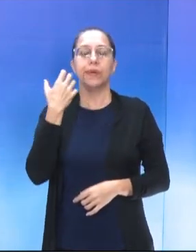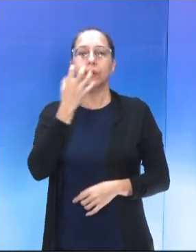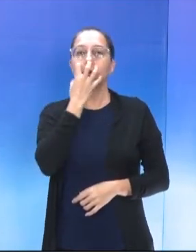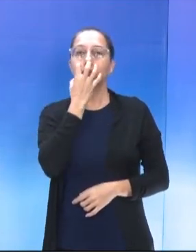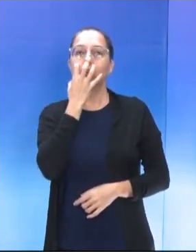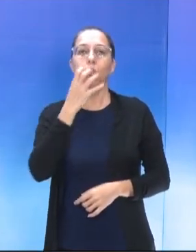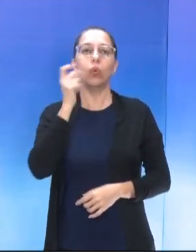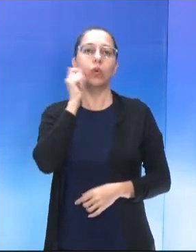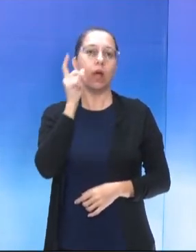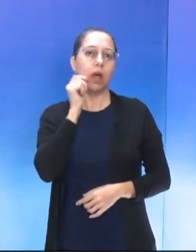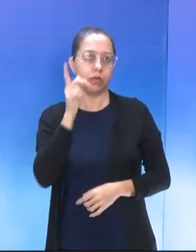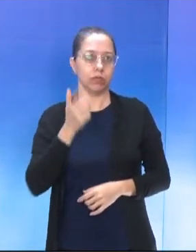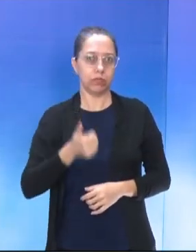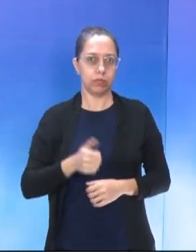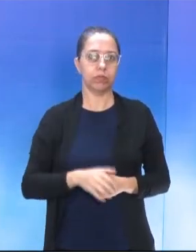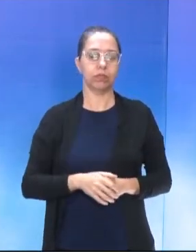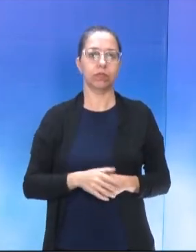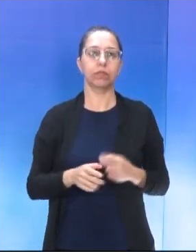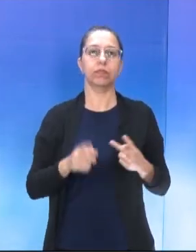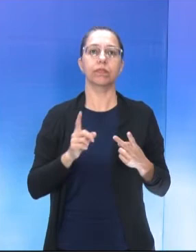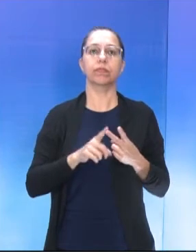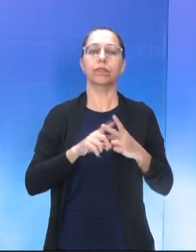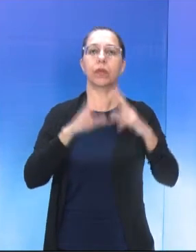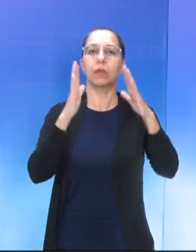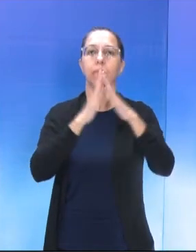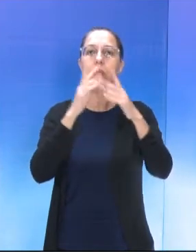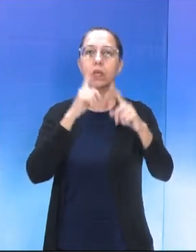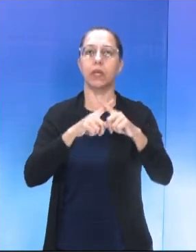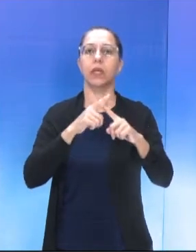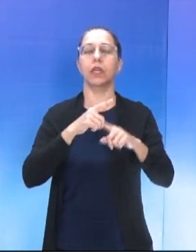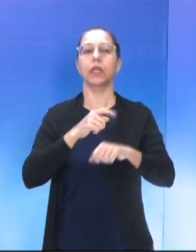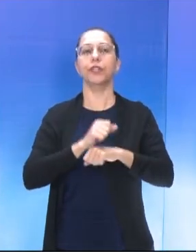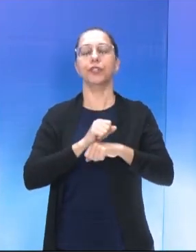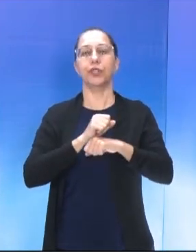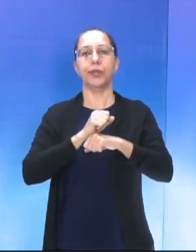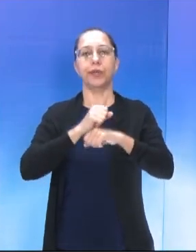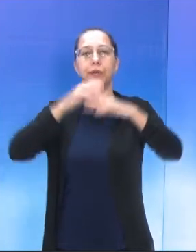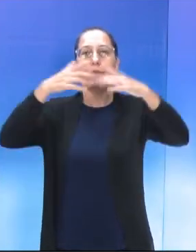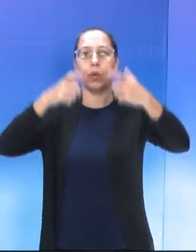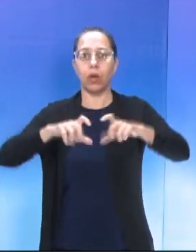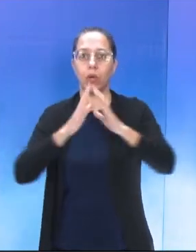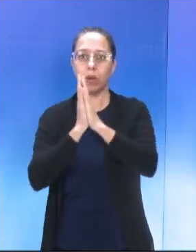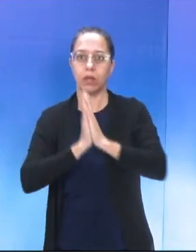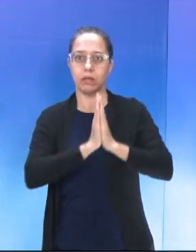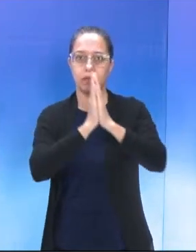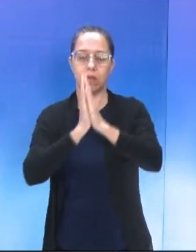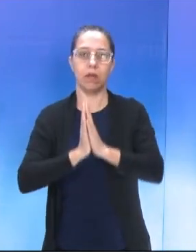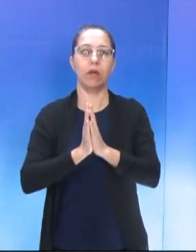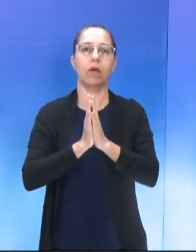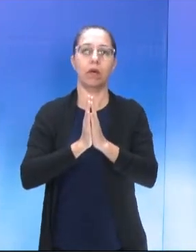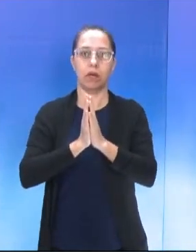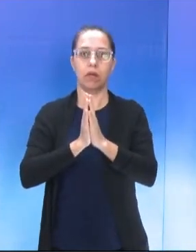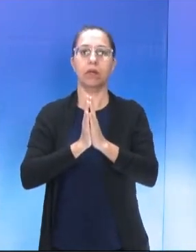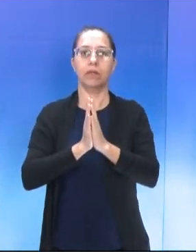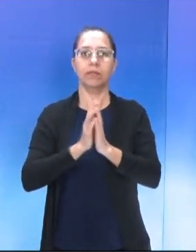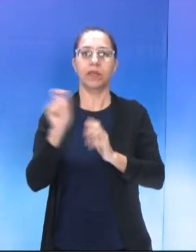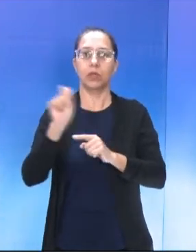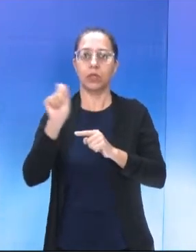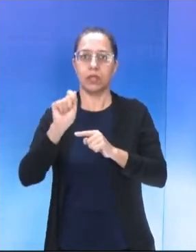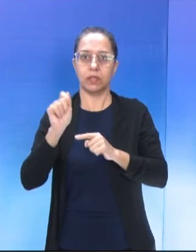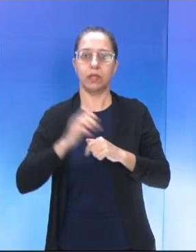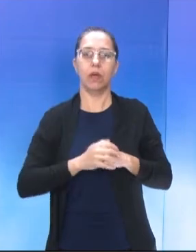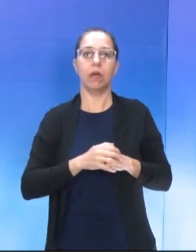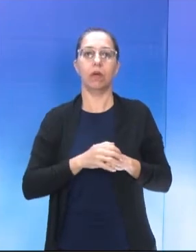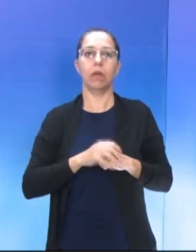gato. Uma igreja, um templo, uma associação dispõe o templo dela para que uma equipe